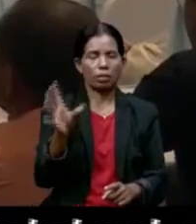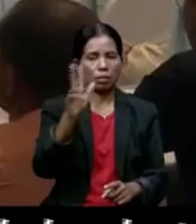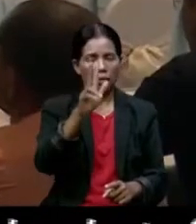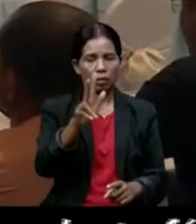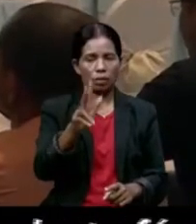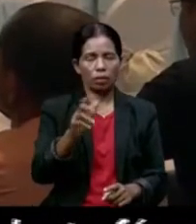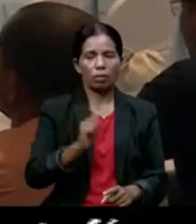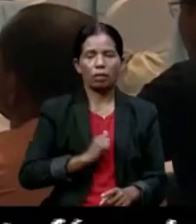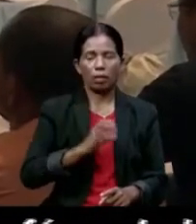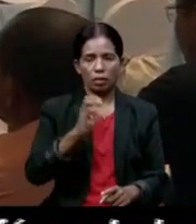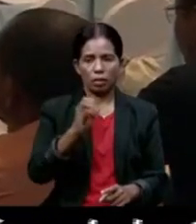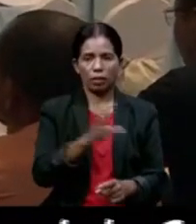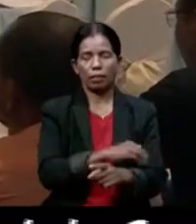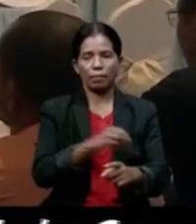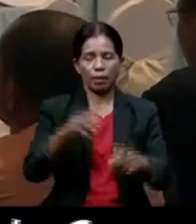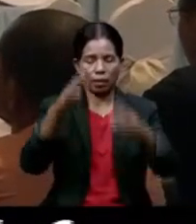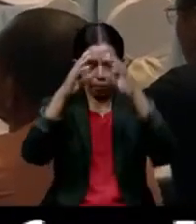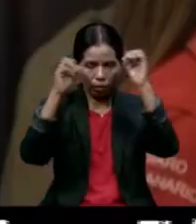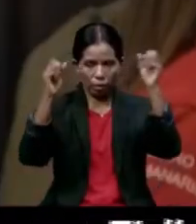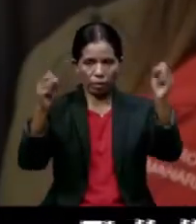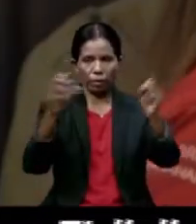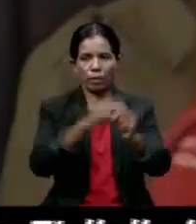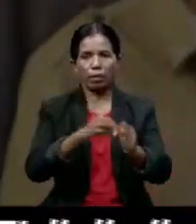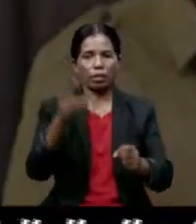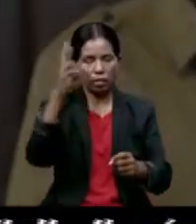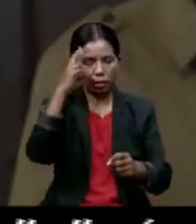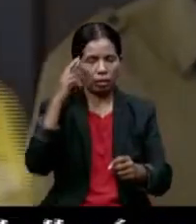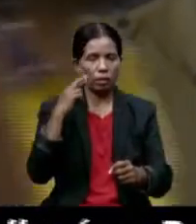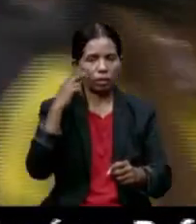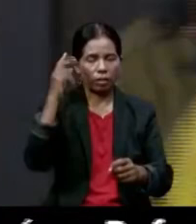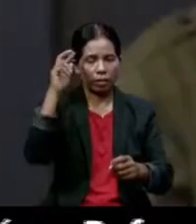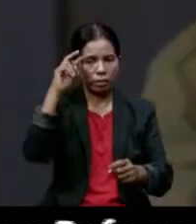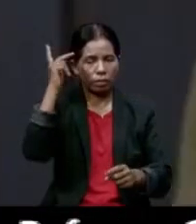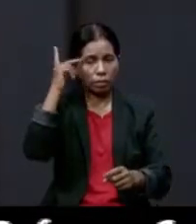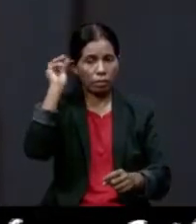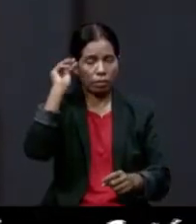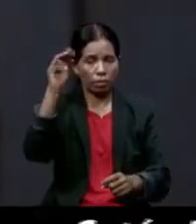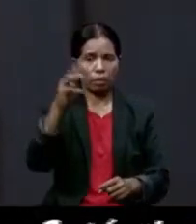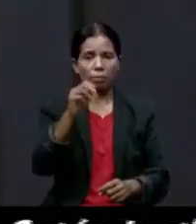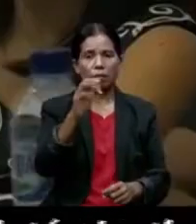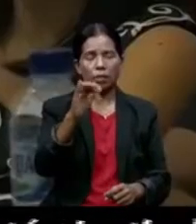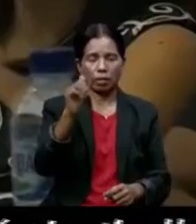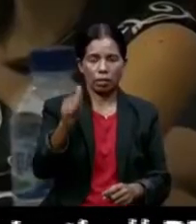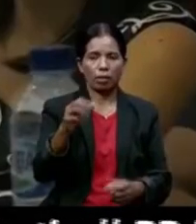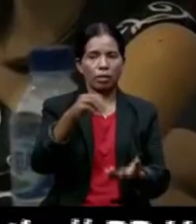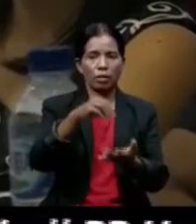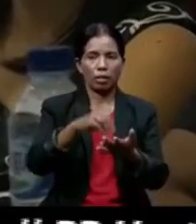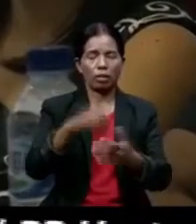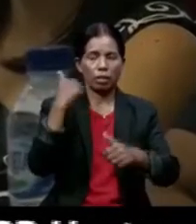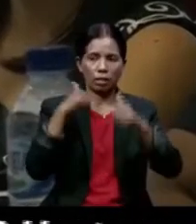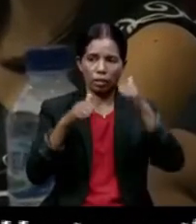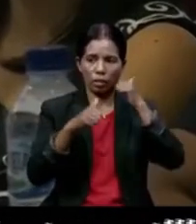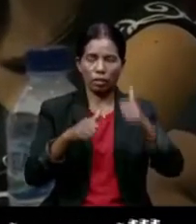no Ainaro. Antes, né, presidente da República Ramos Horta, no vice-primeiro-ministro Mariano Assanami Sabino, lança uma